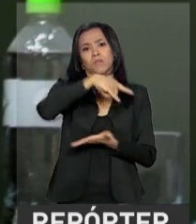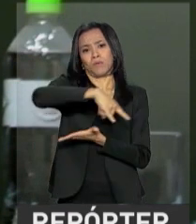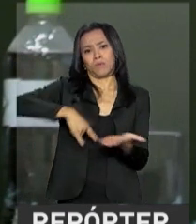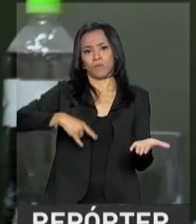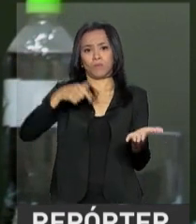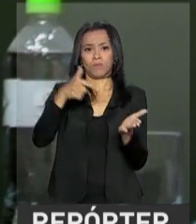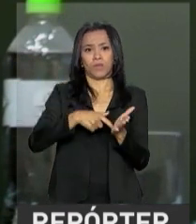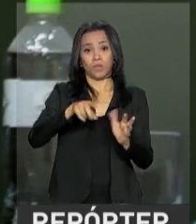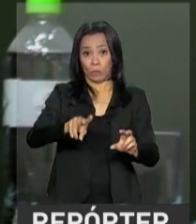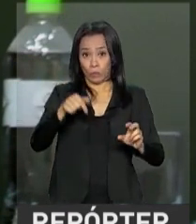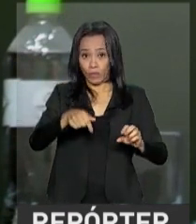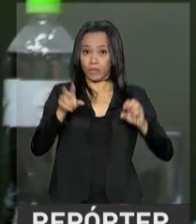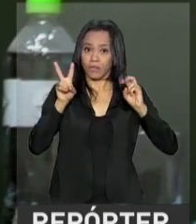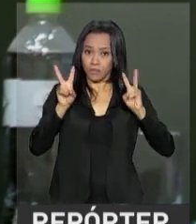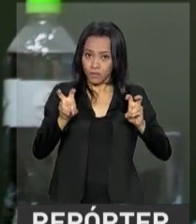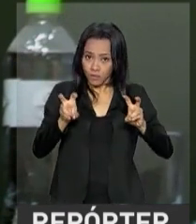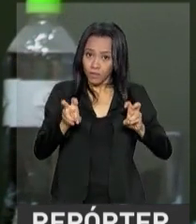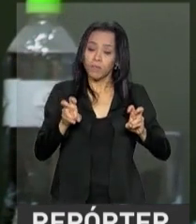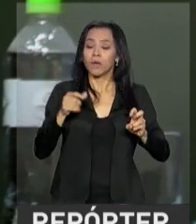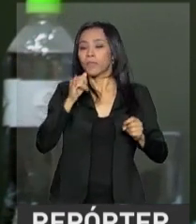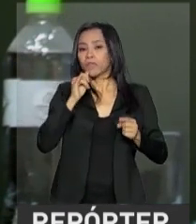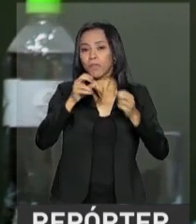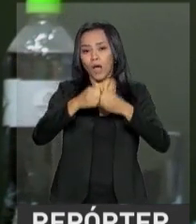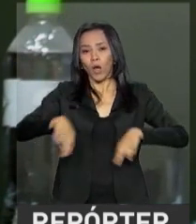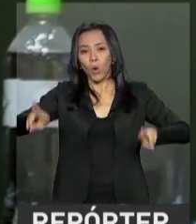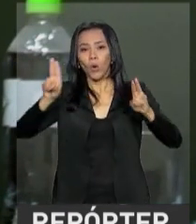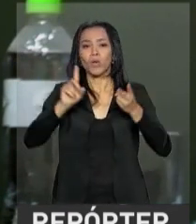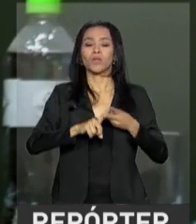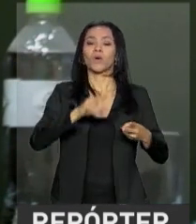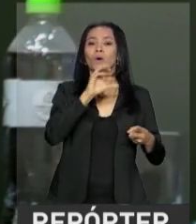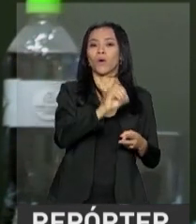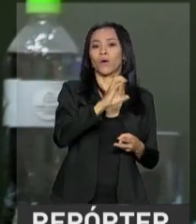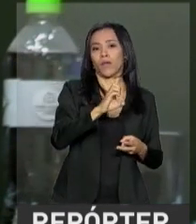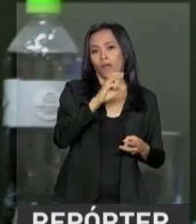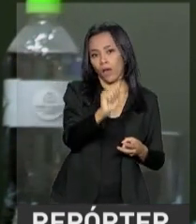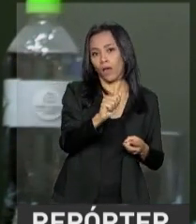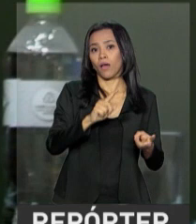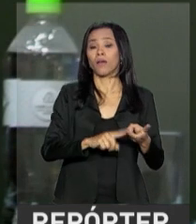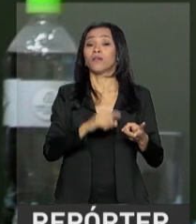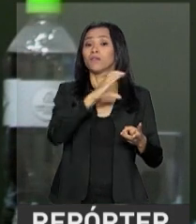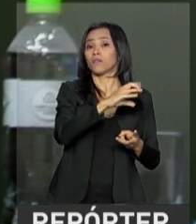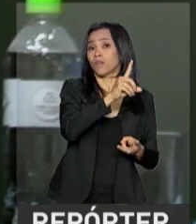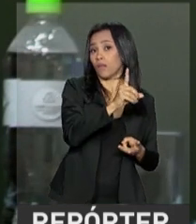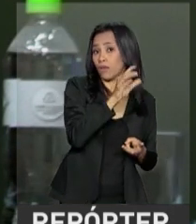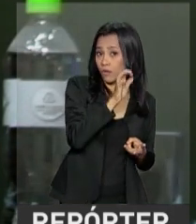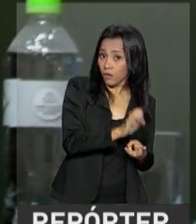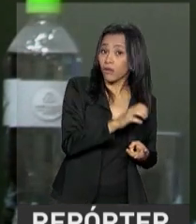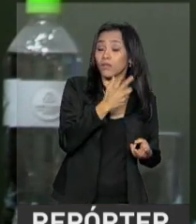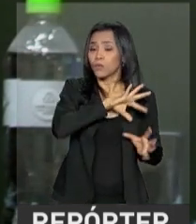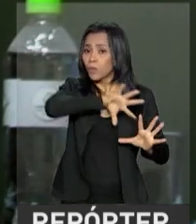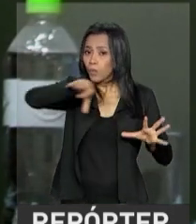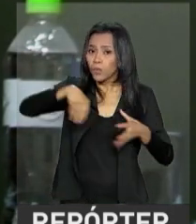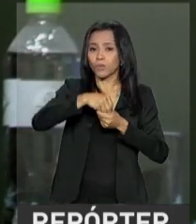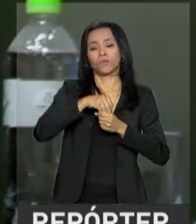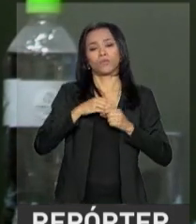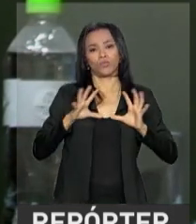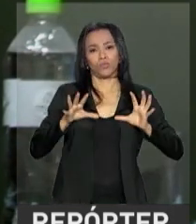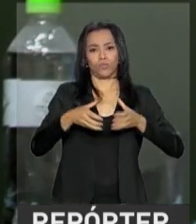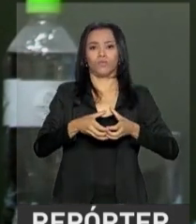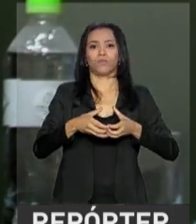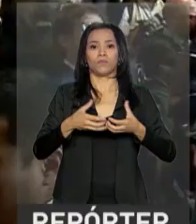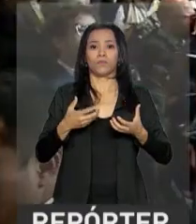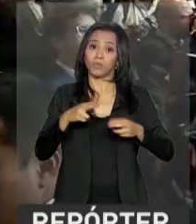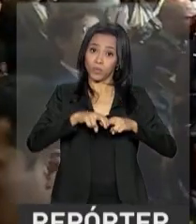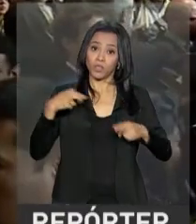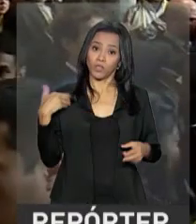matéria. Atuamos em instâncias como a ONU, a OEA, o CDE. Há que prosseguir com esse esforço e é por isso que estamos